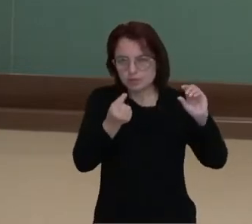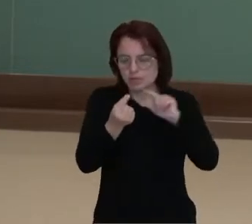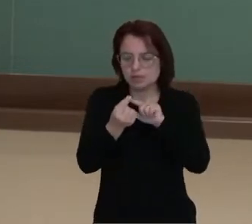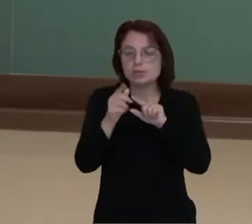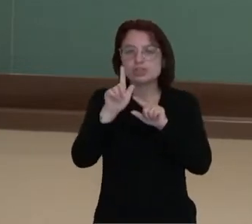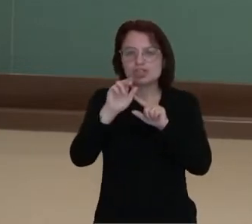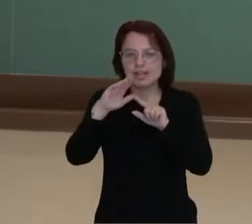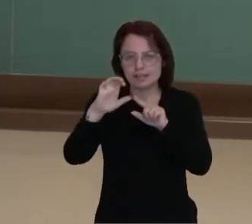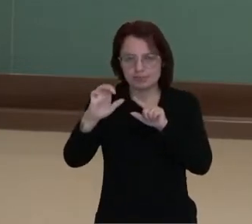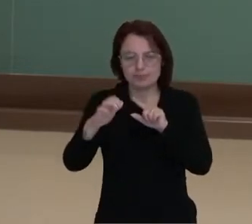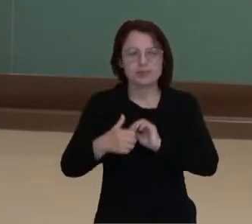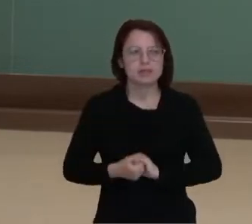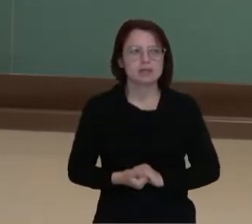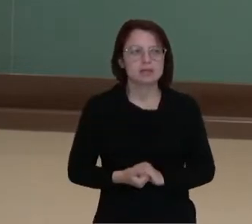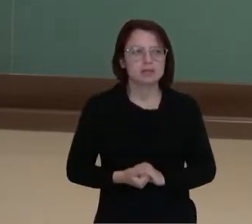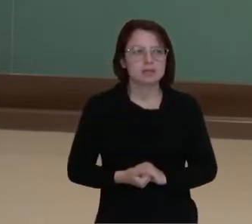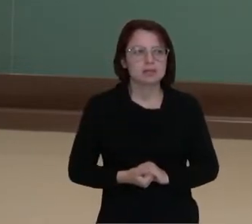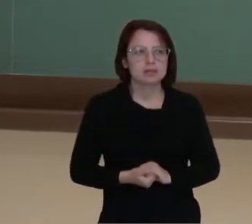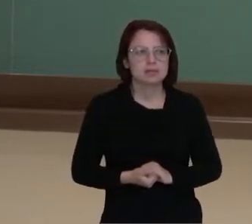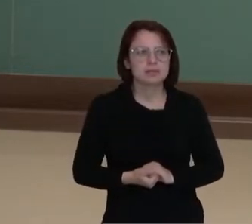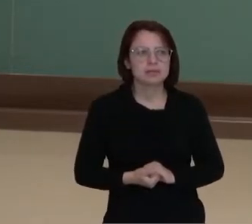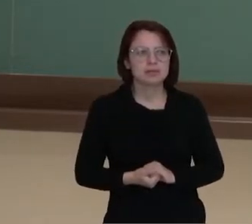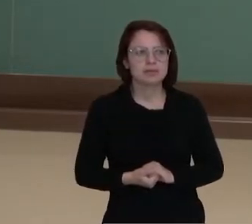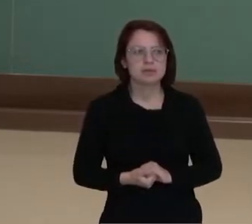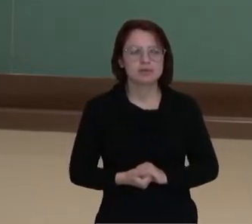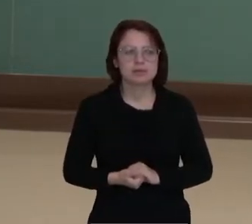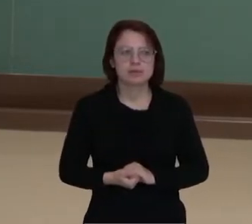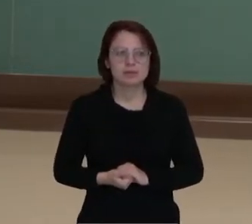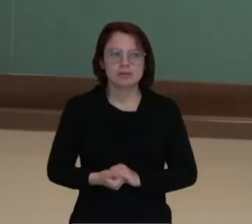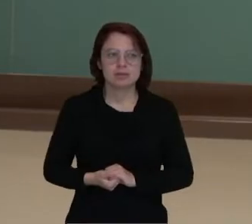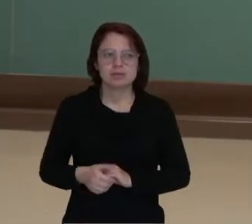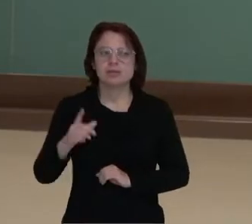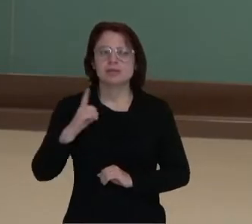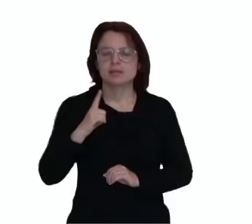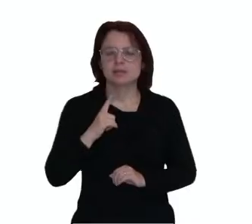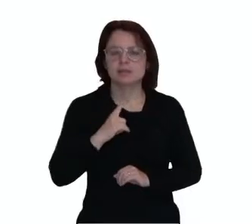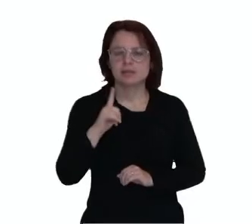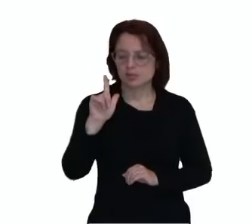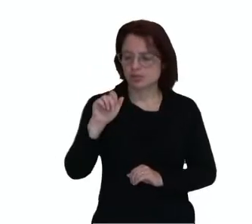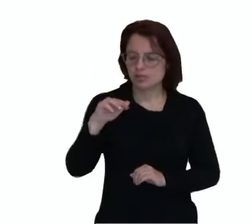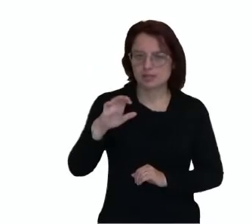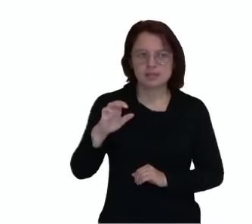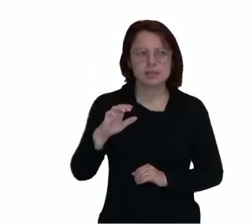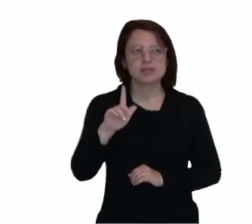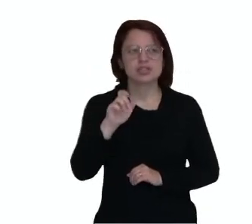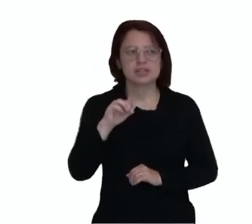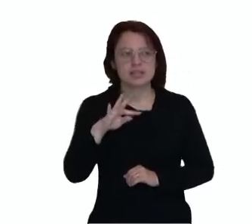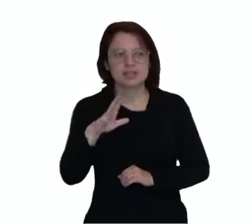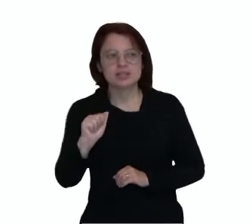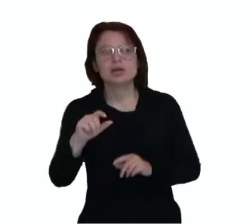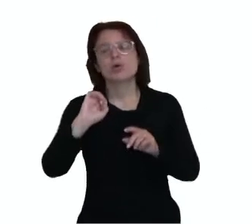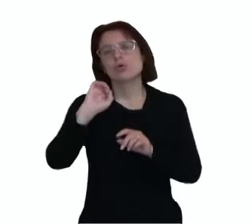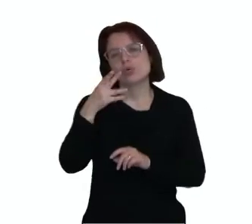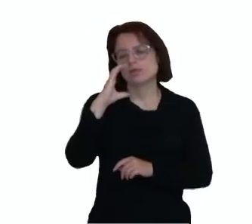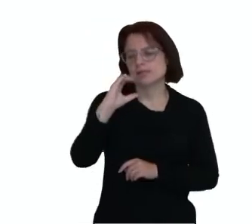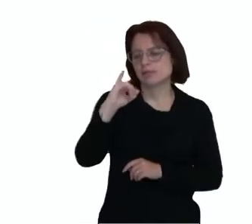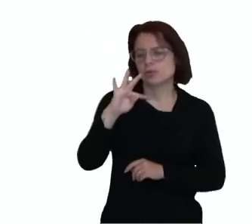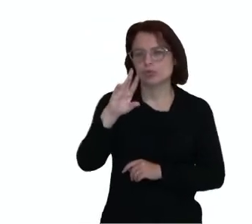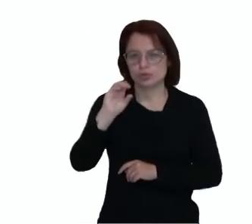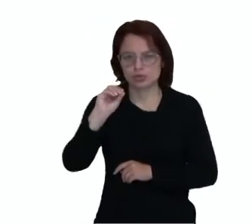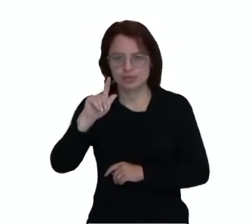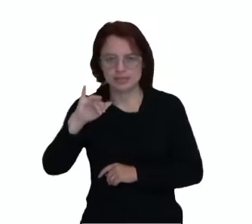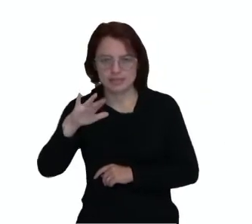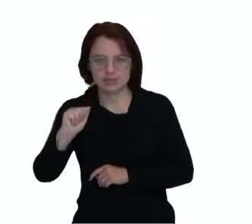características é chamado de gene. E nós podemos ver genes na genética ou na citogenética. O que